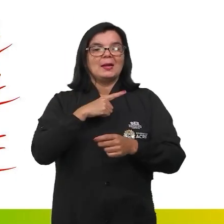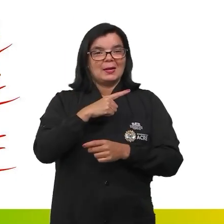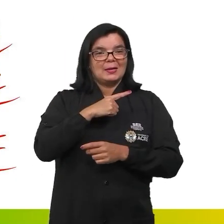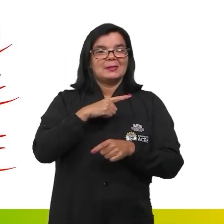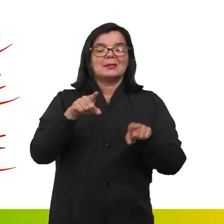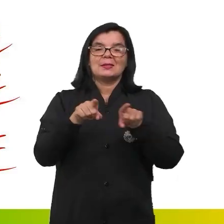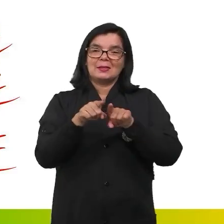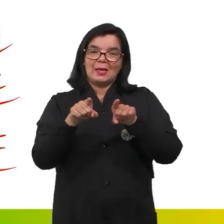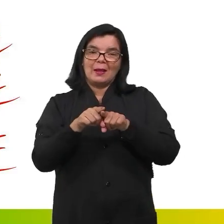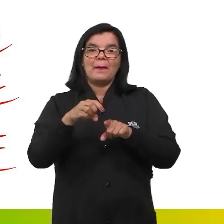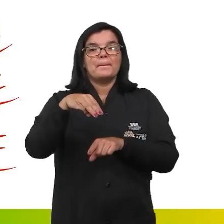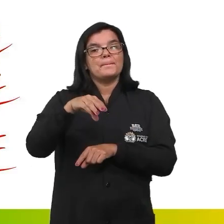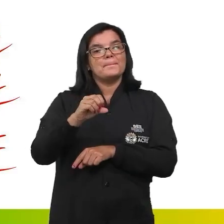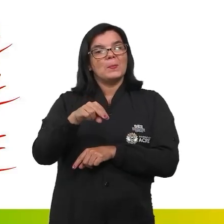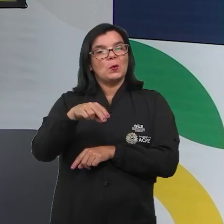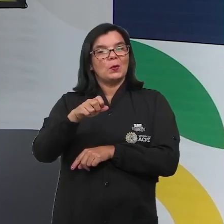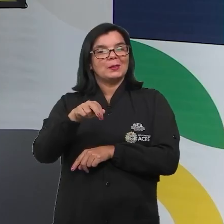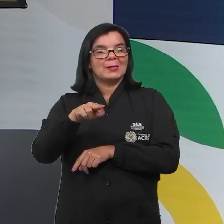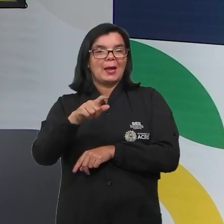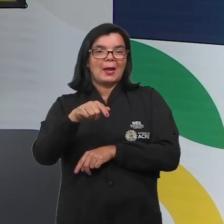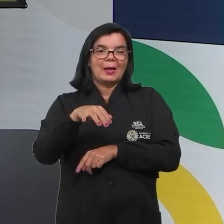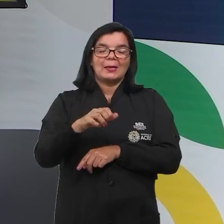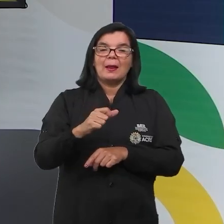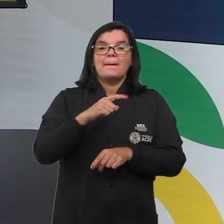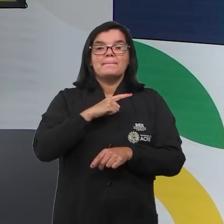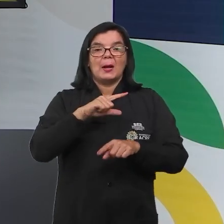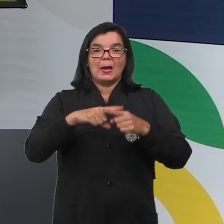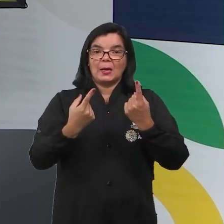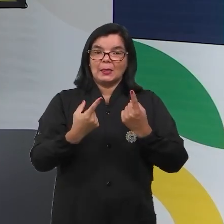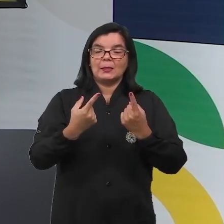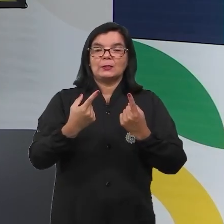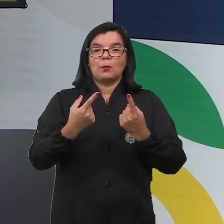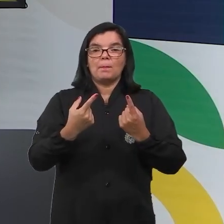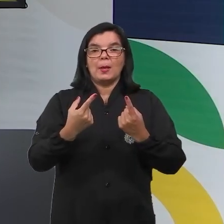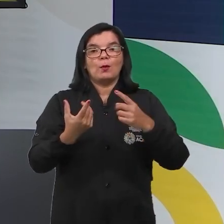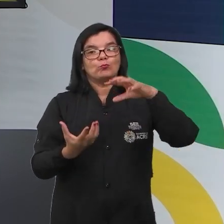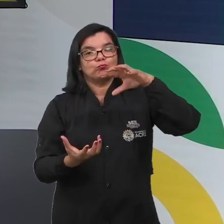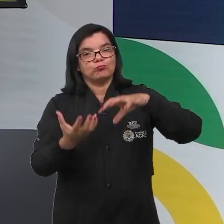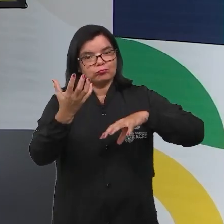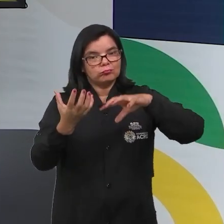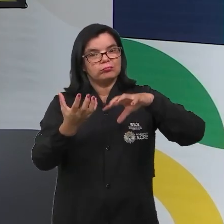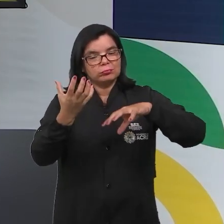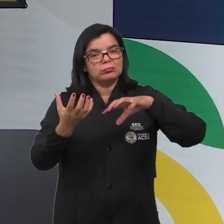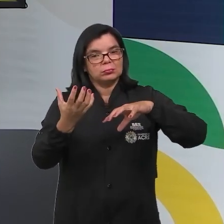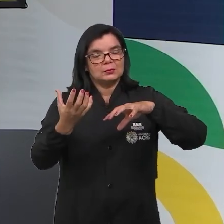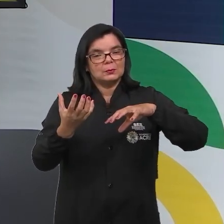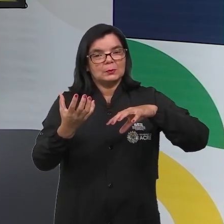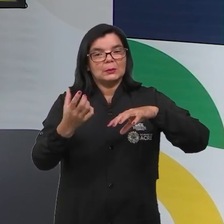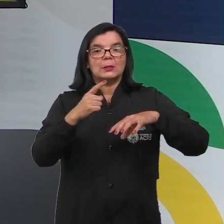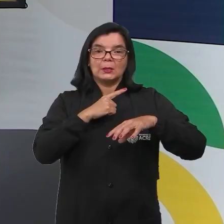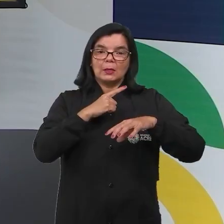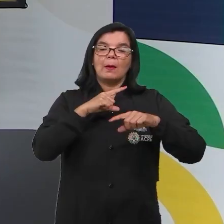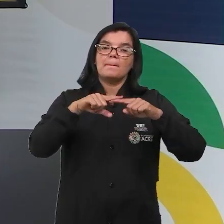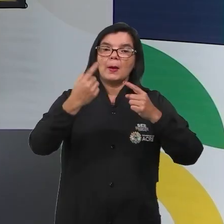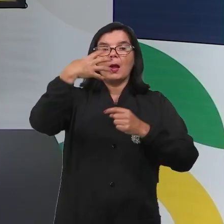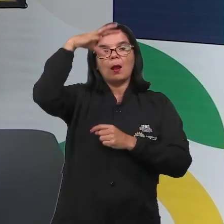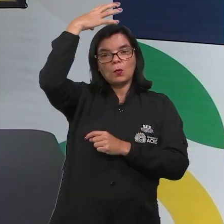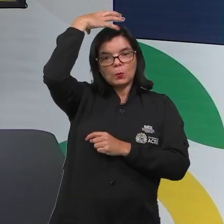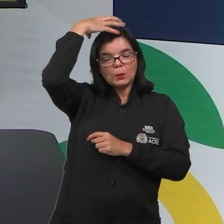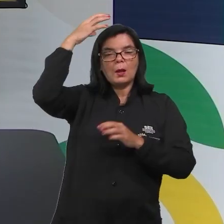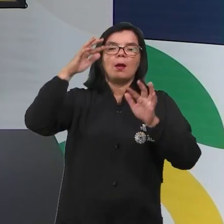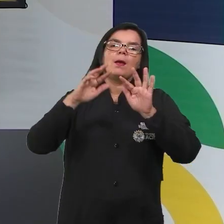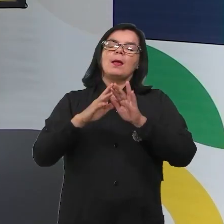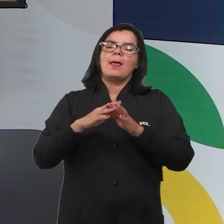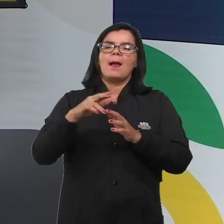têm rei, têm monarquia, mas apesar de ser regida pelo Senado, tem o parlamentarismo, mas a monarquia é aquela